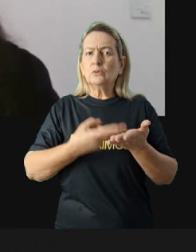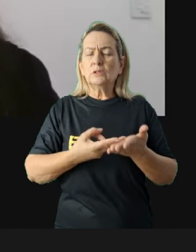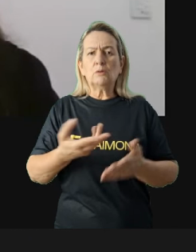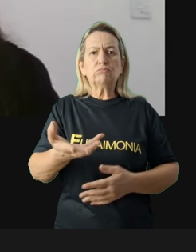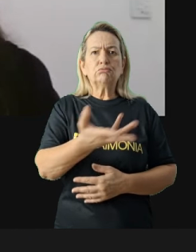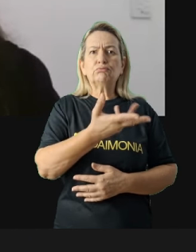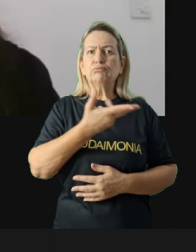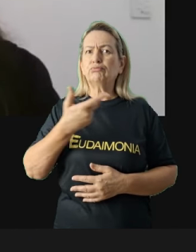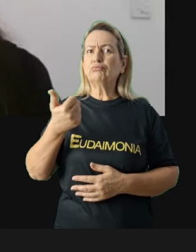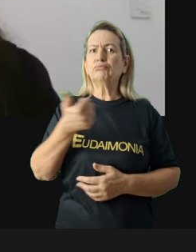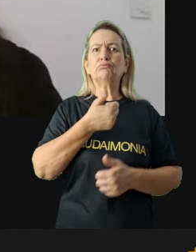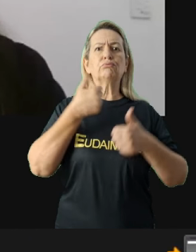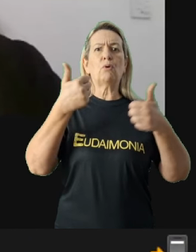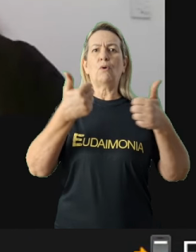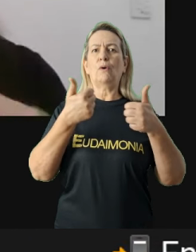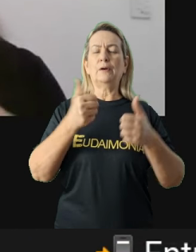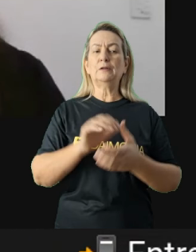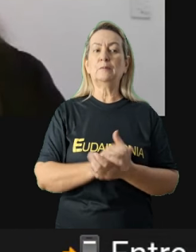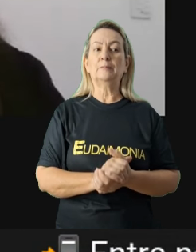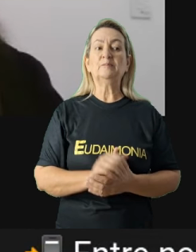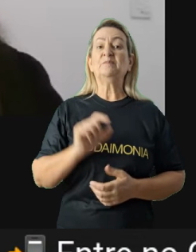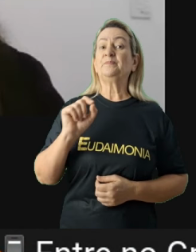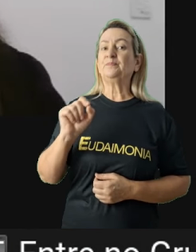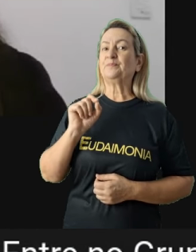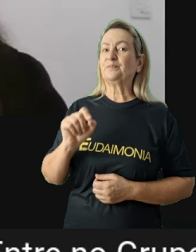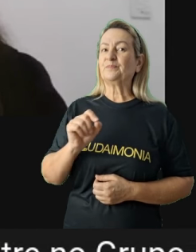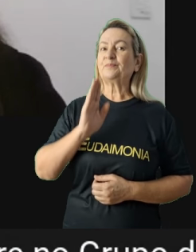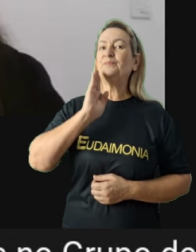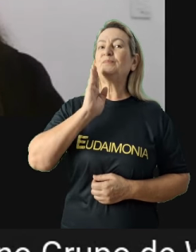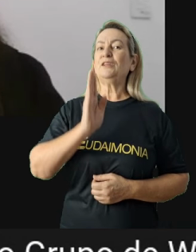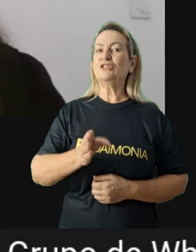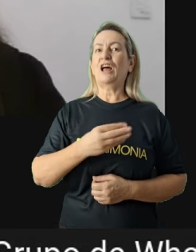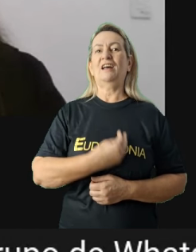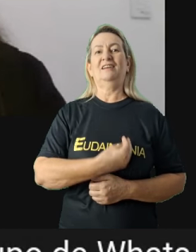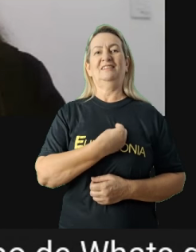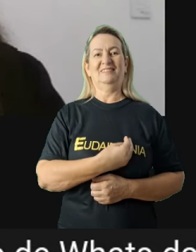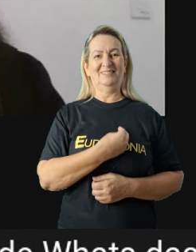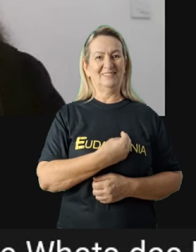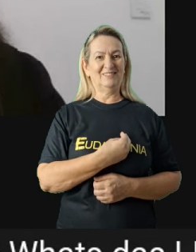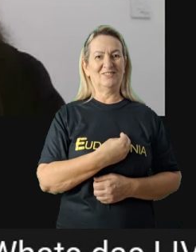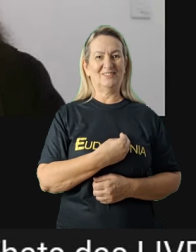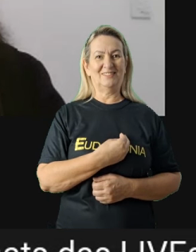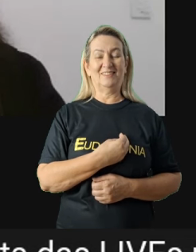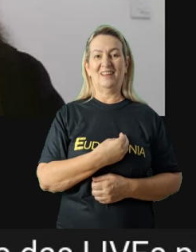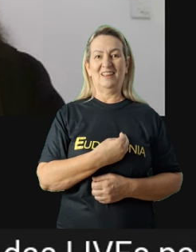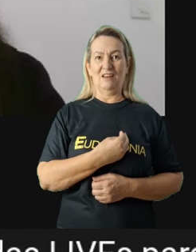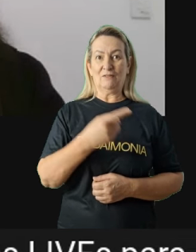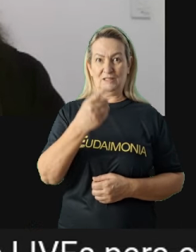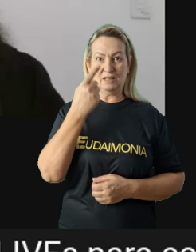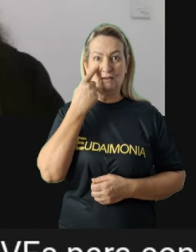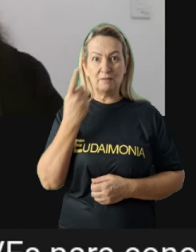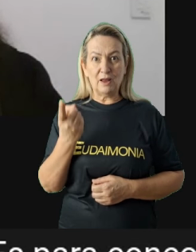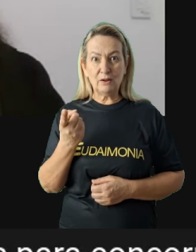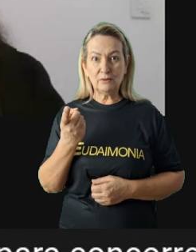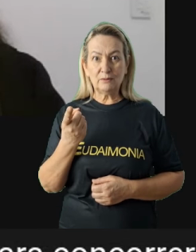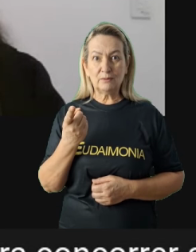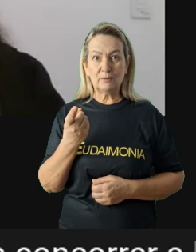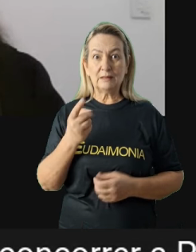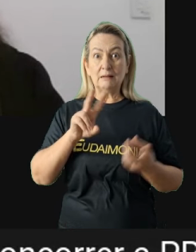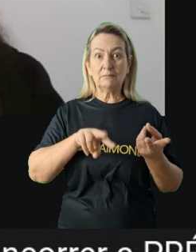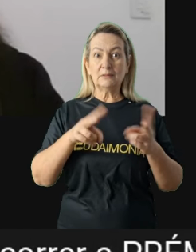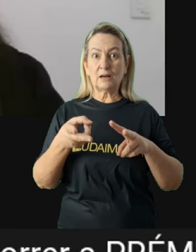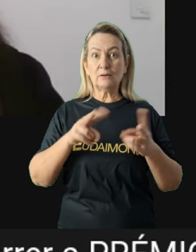lindo. É realmente assim, é fantástico. E o negócio é o seguinte, já tá rolando, né?